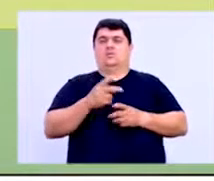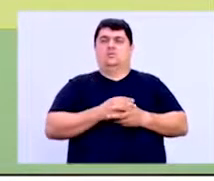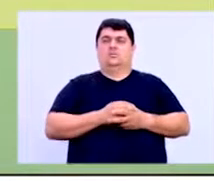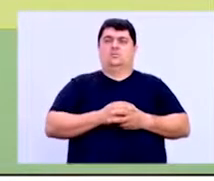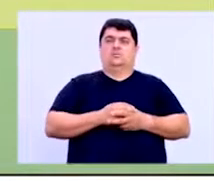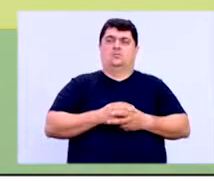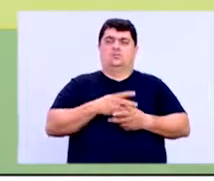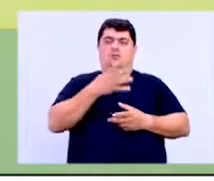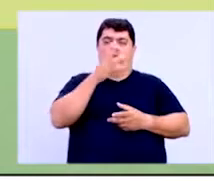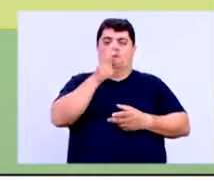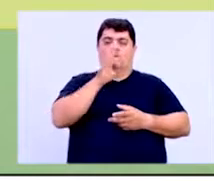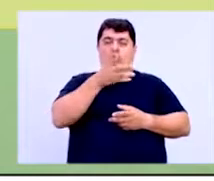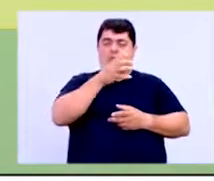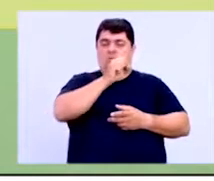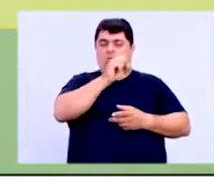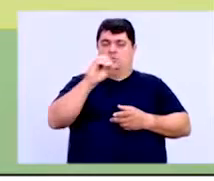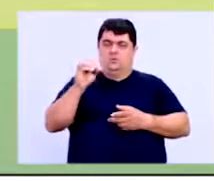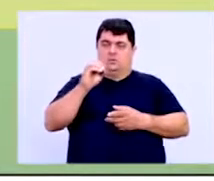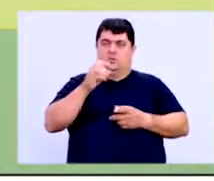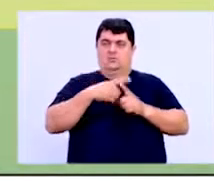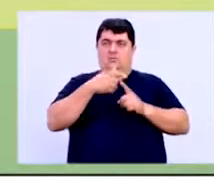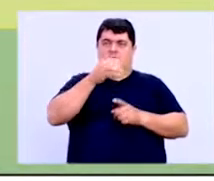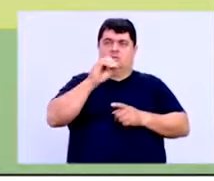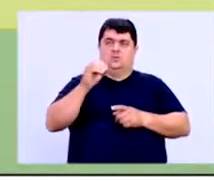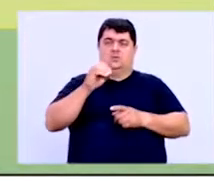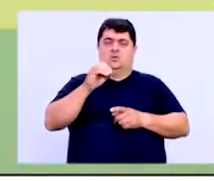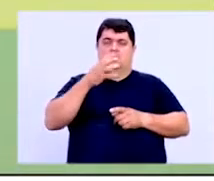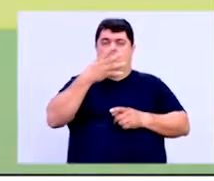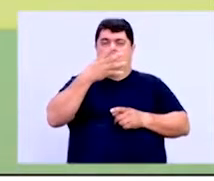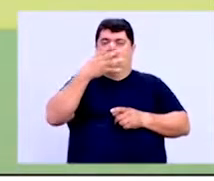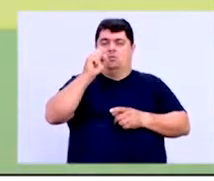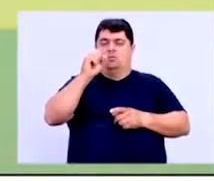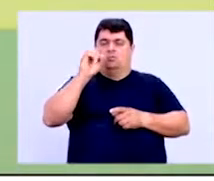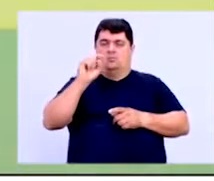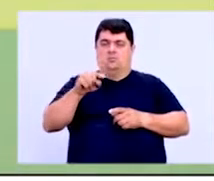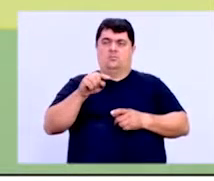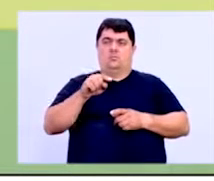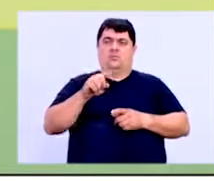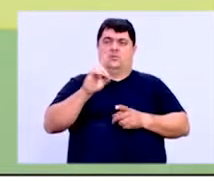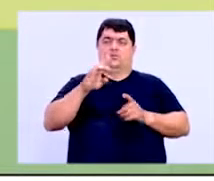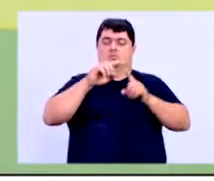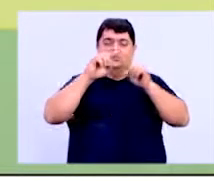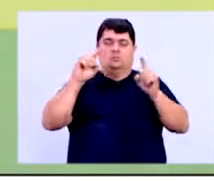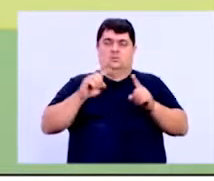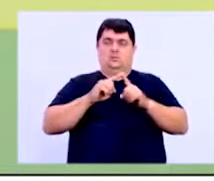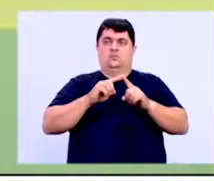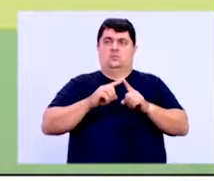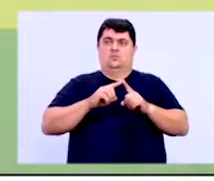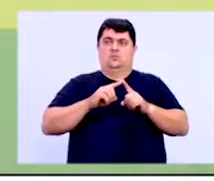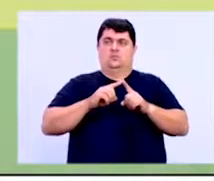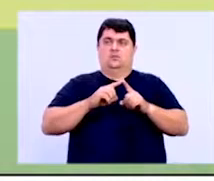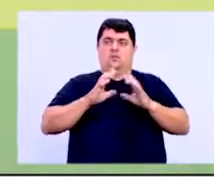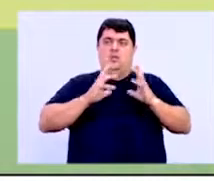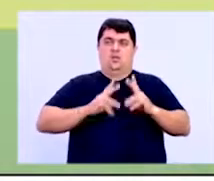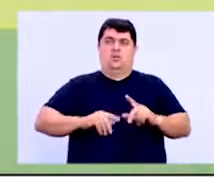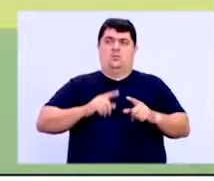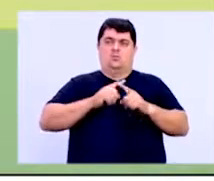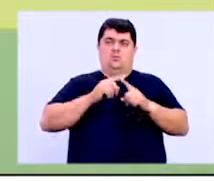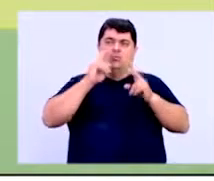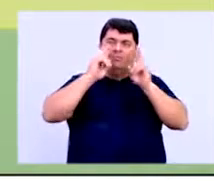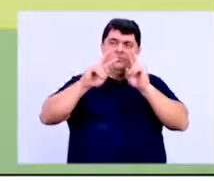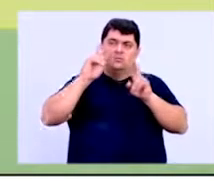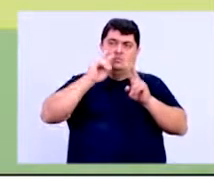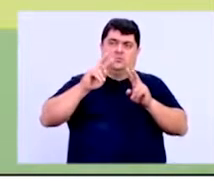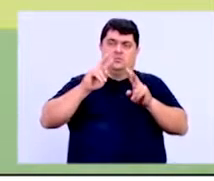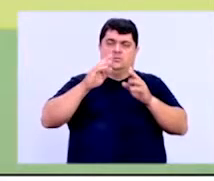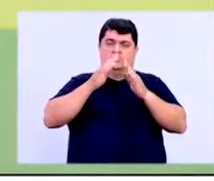é 4.800. Gente, a partir daqui é só fórmula. Olha, eu vou deixar aqui até limpinho para quando vocês forem ver